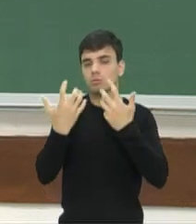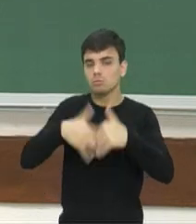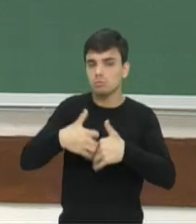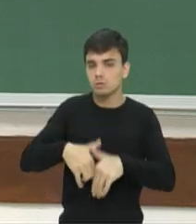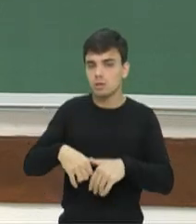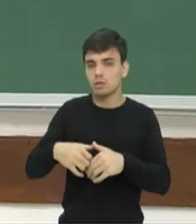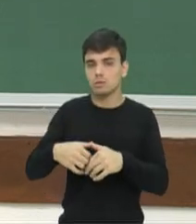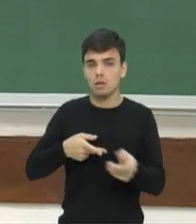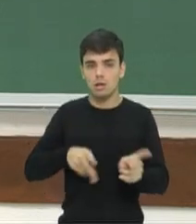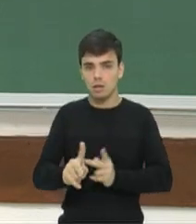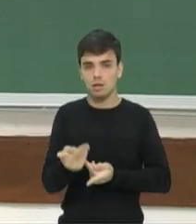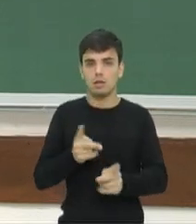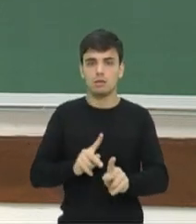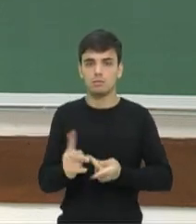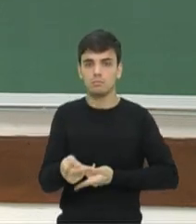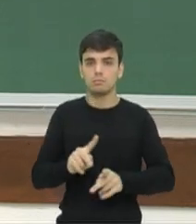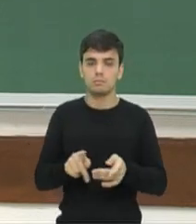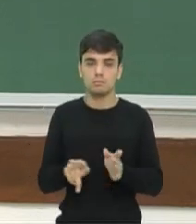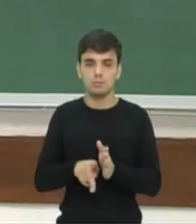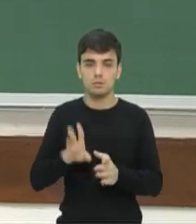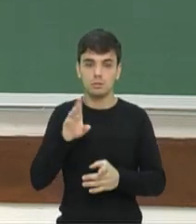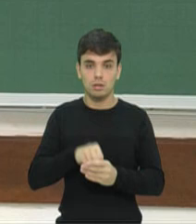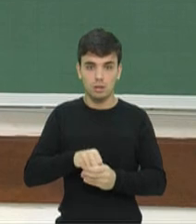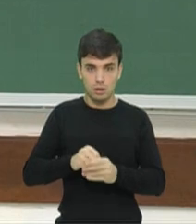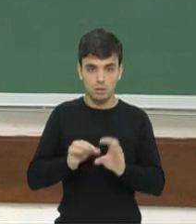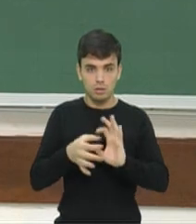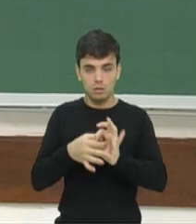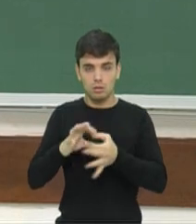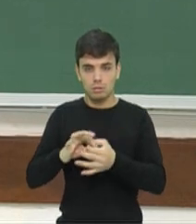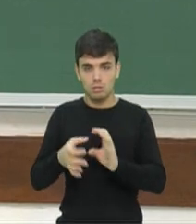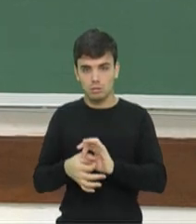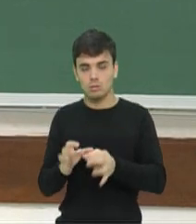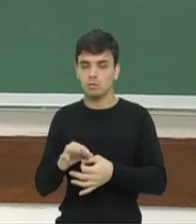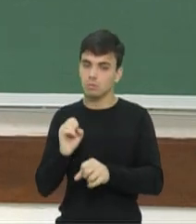o Karatê dentro das Olimpíadas. Então espero encontrá-los na